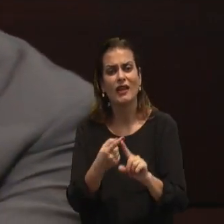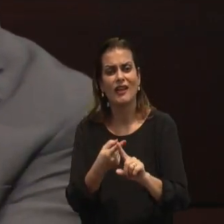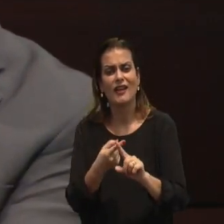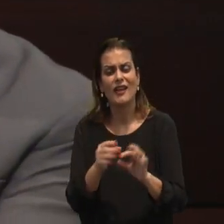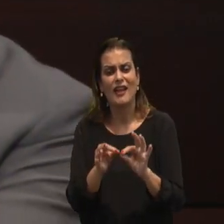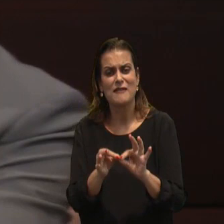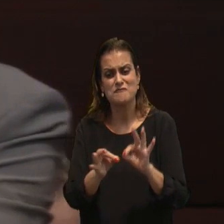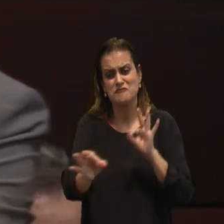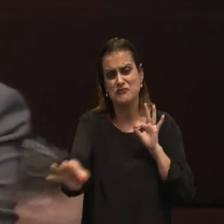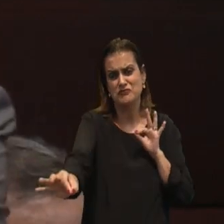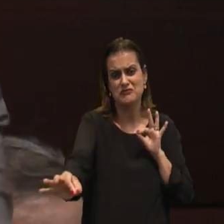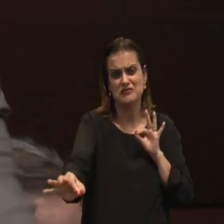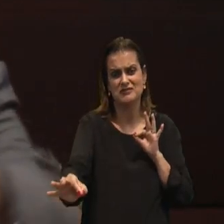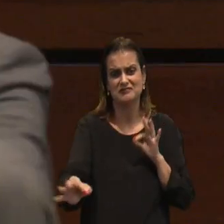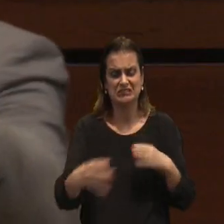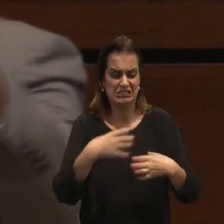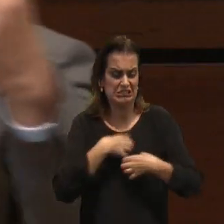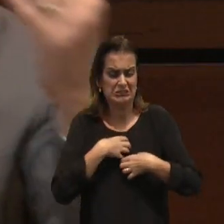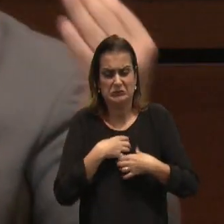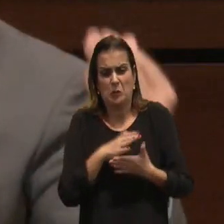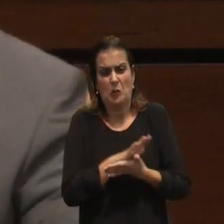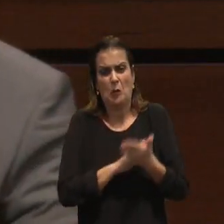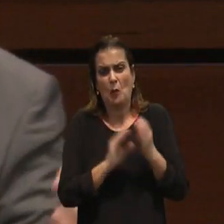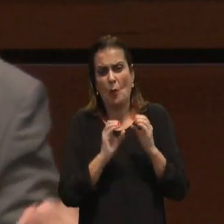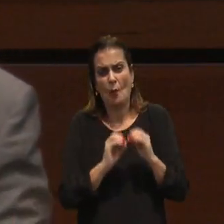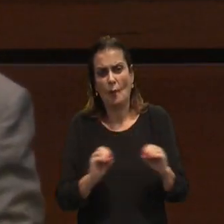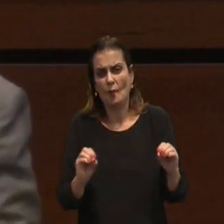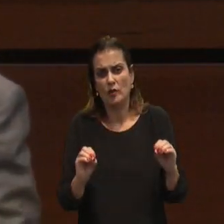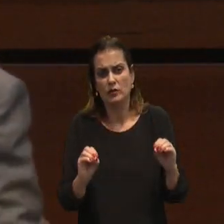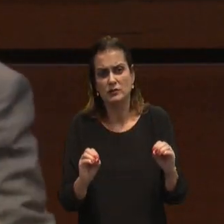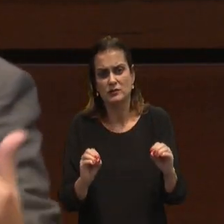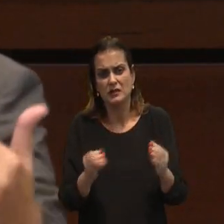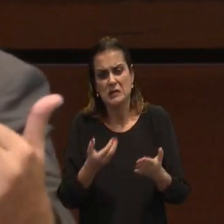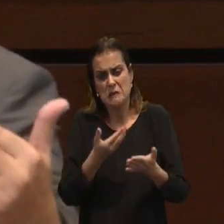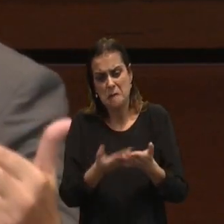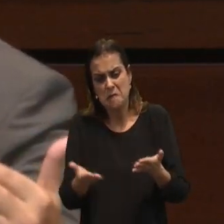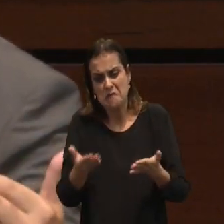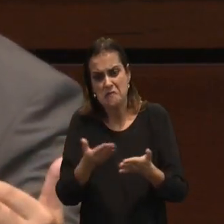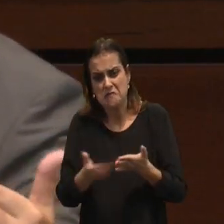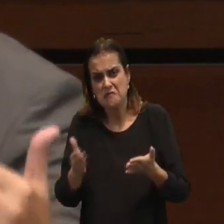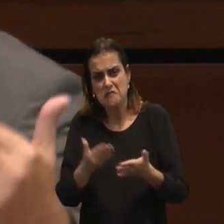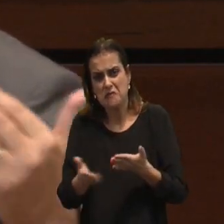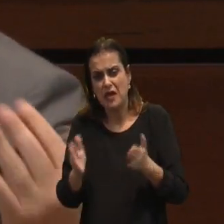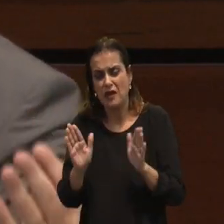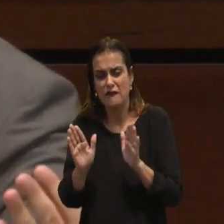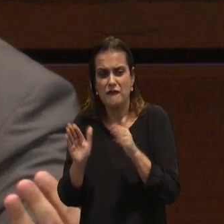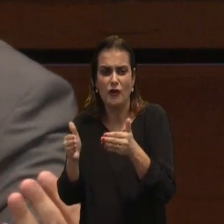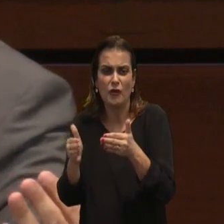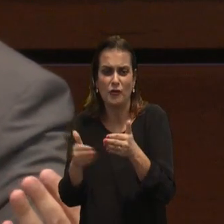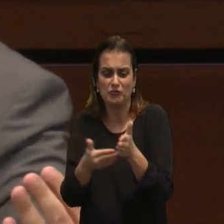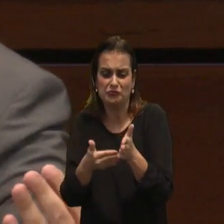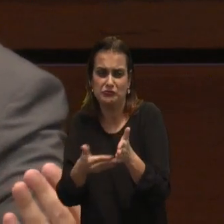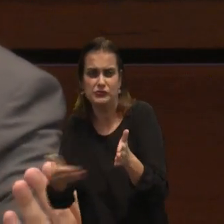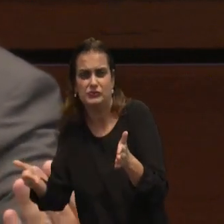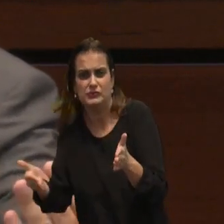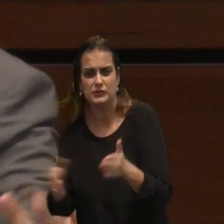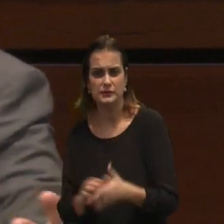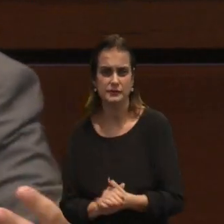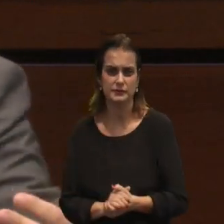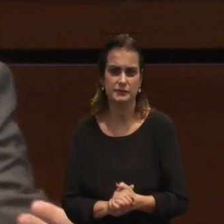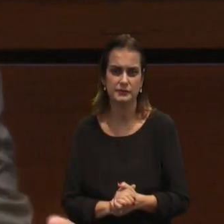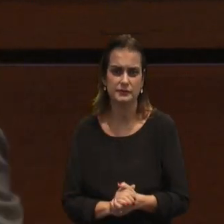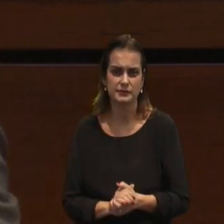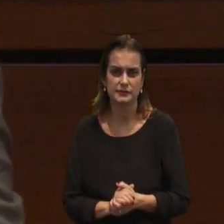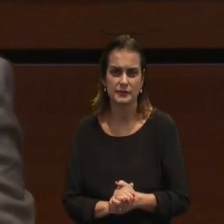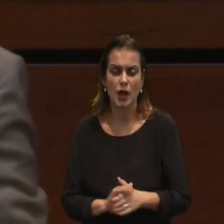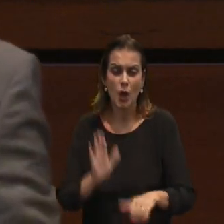distante, indiferente, e vou perdendo gradativamente a minha concentração com o culto. O